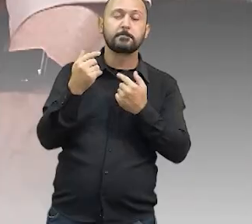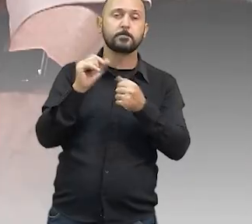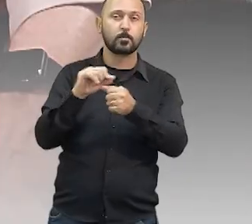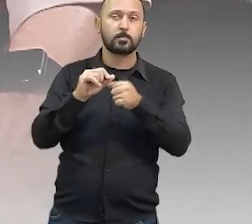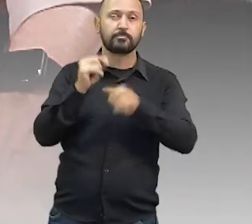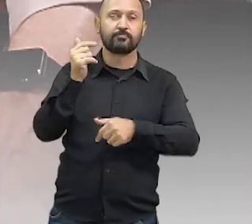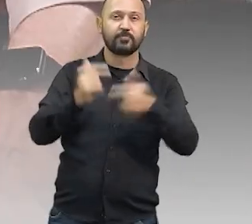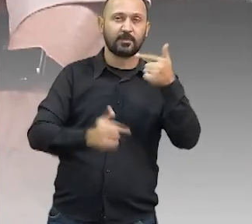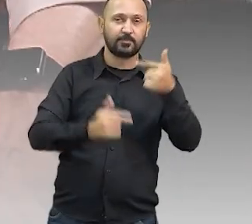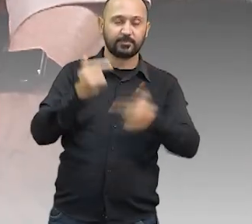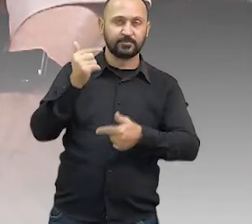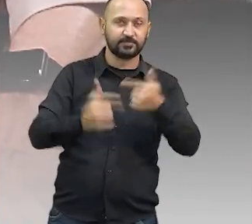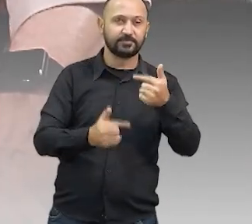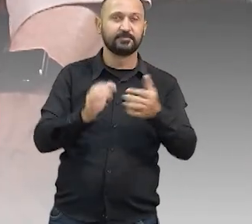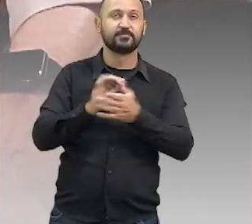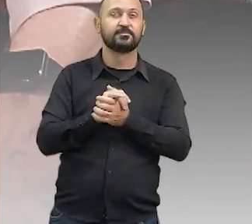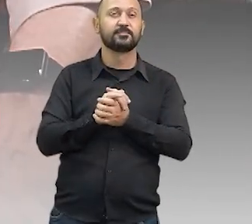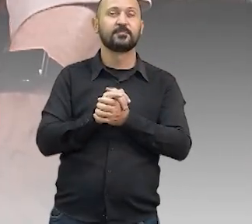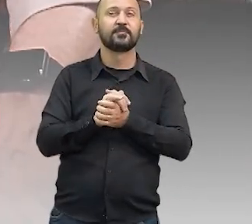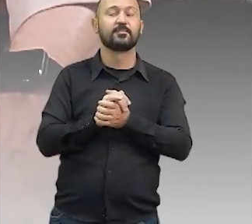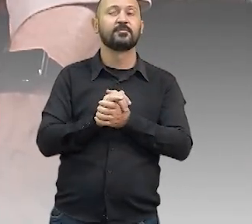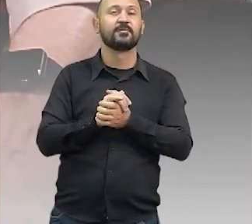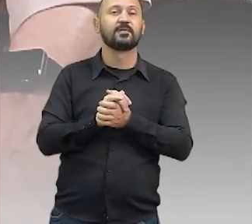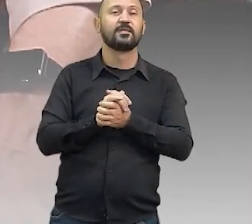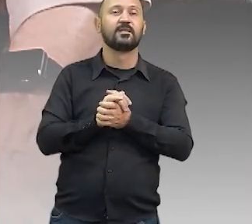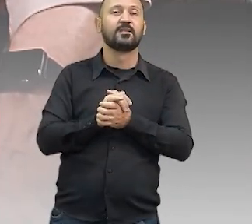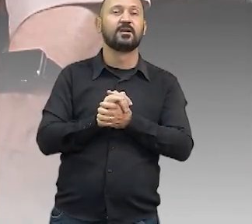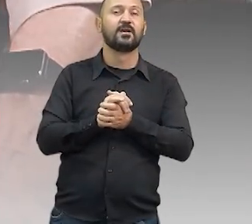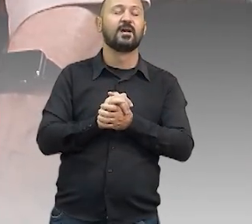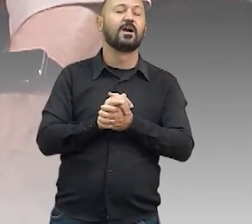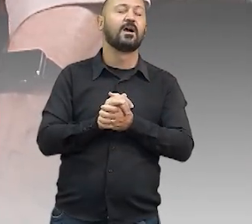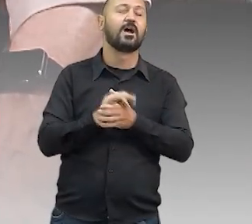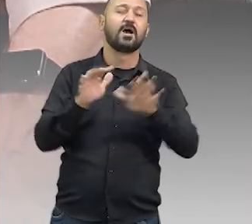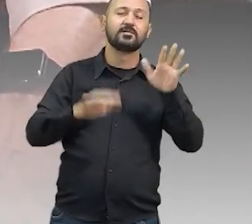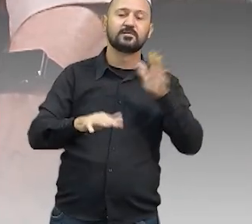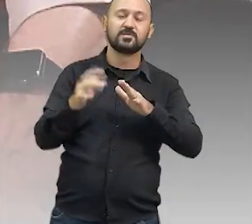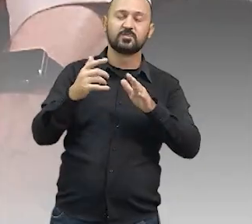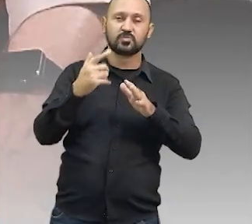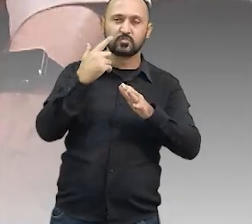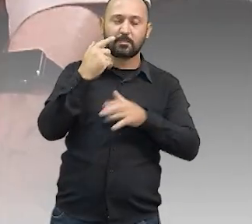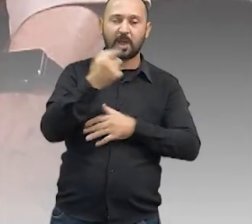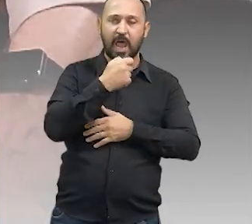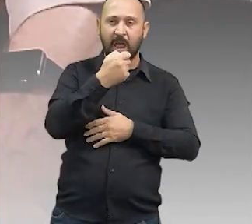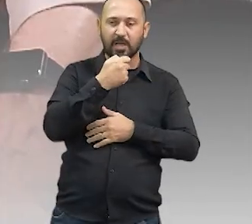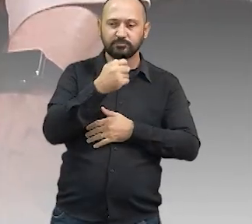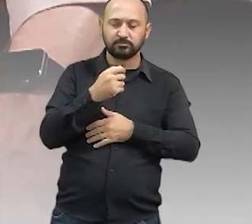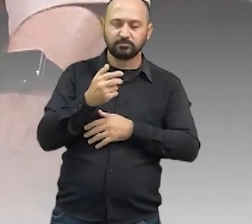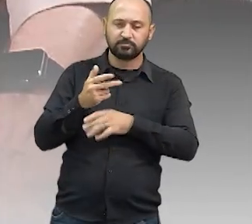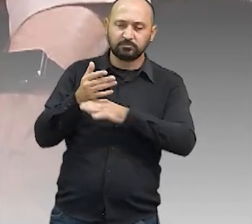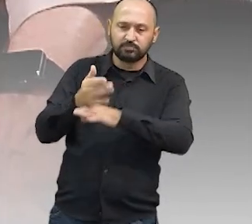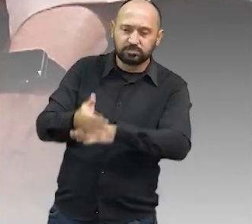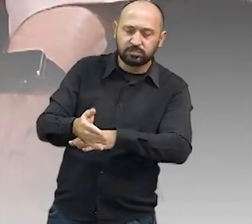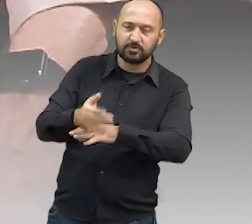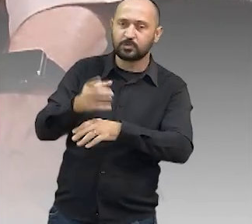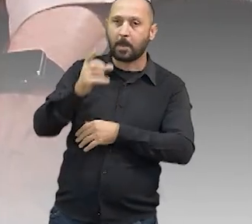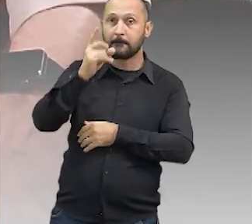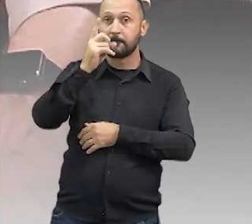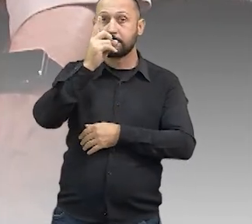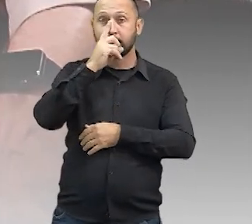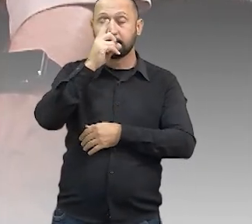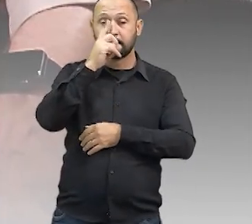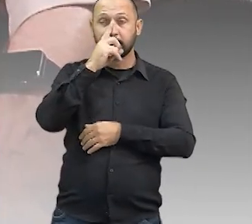política. E às vezes uma matéria que a gente faz de uma mãe que está